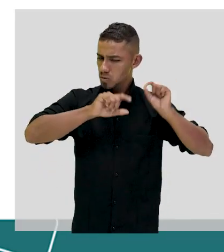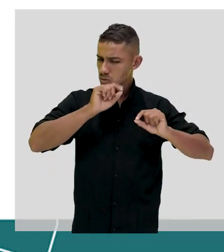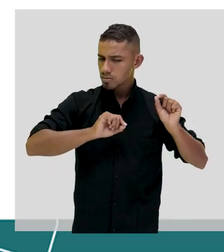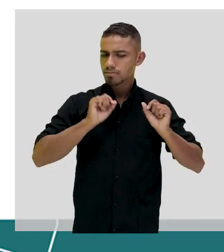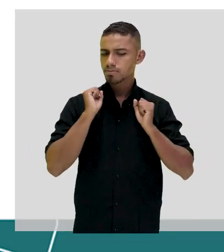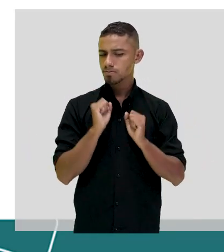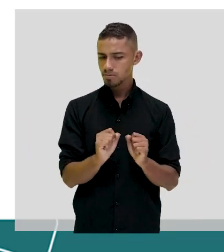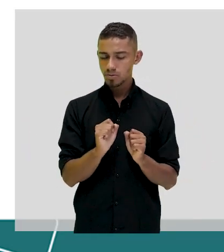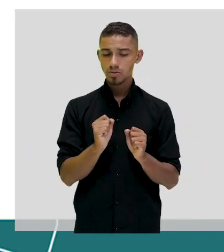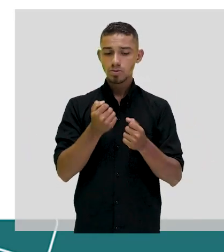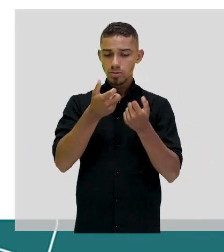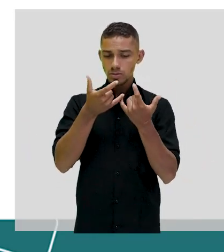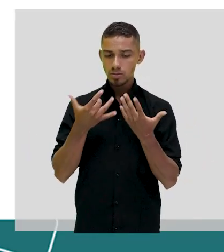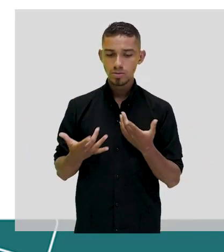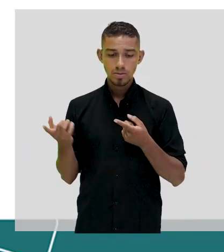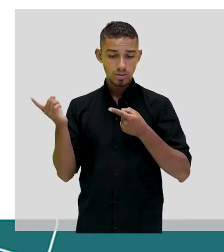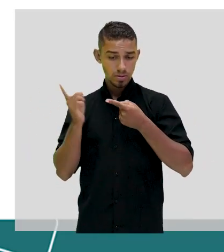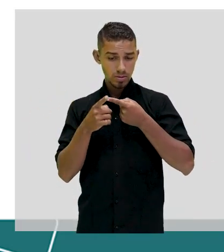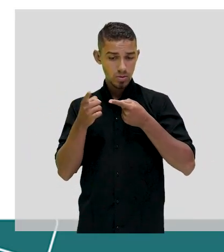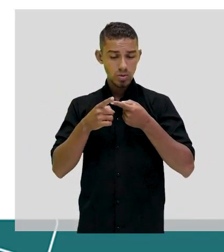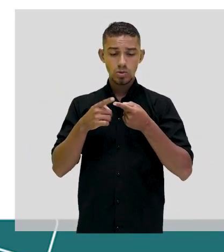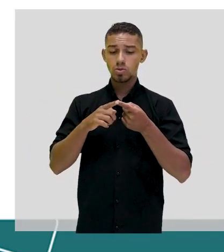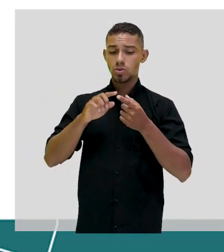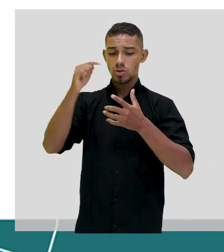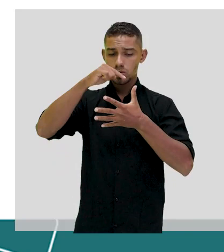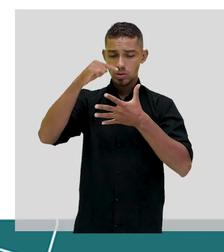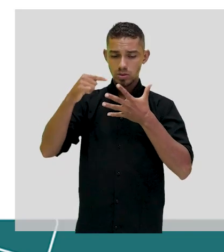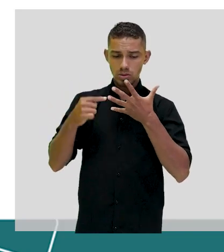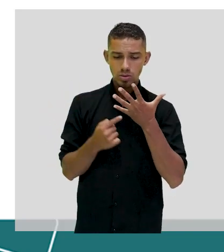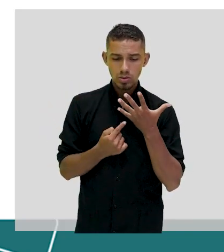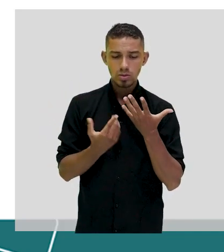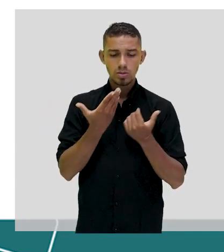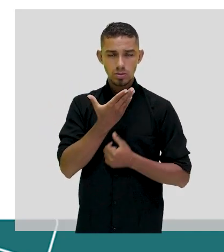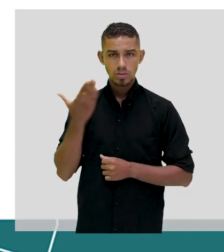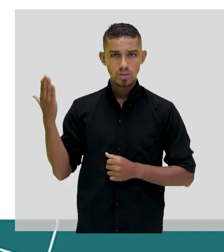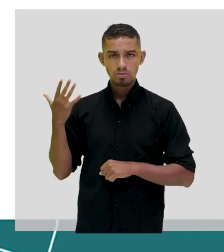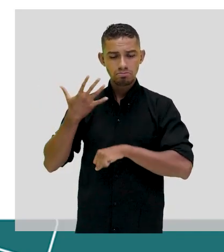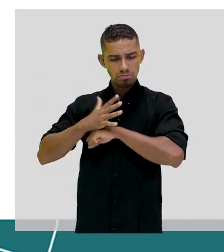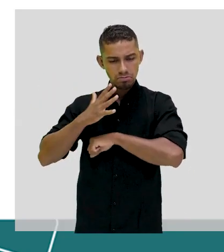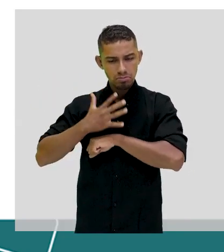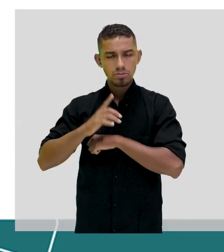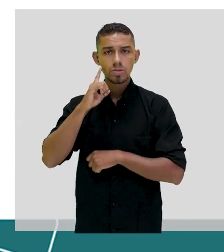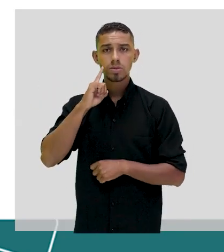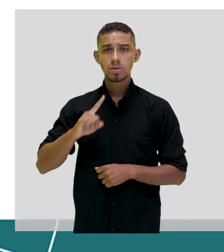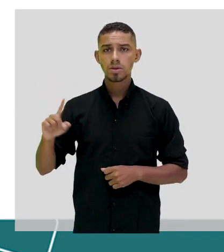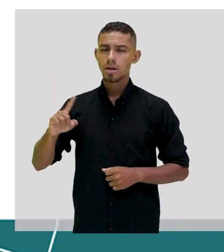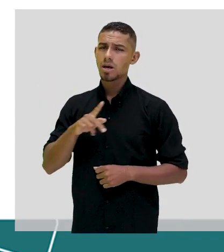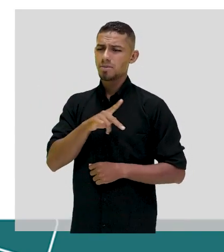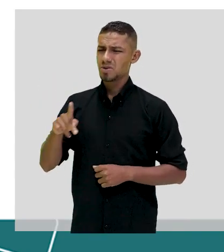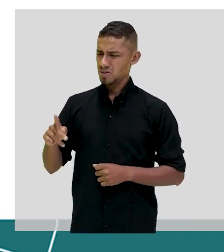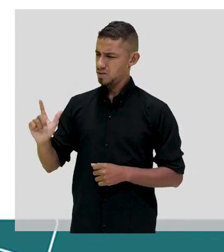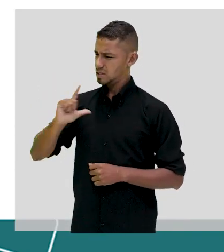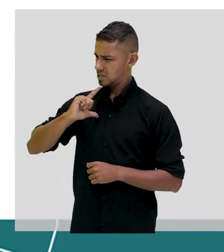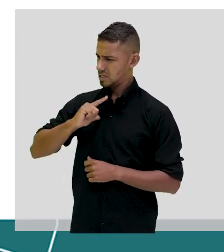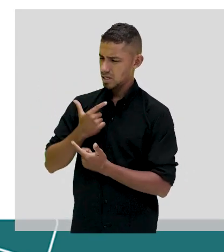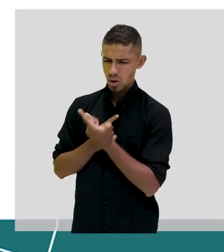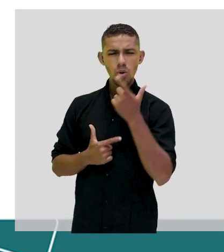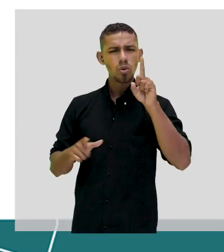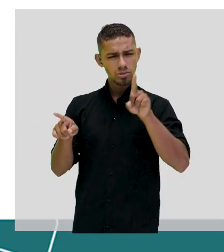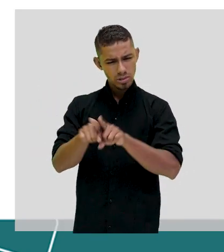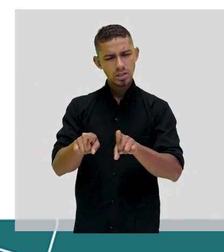vocês até ainda há pouco. Nós iremos trabalhar essas práticas corporais alternativas aqui. Professor, existem